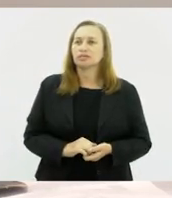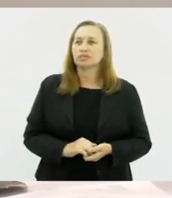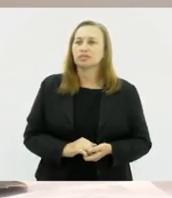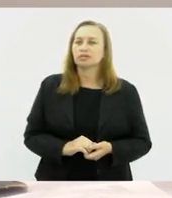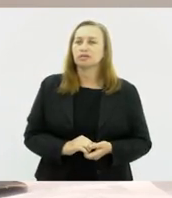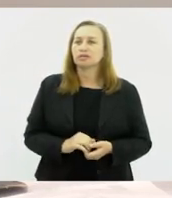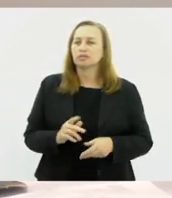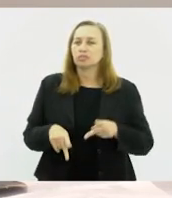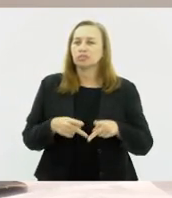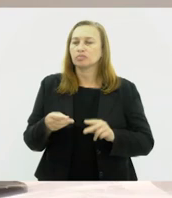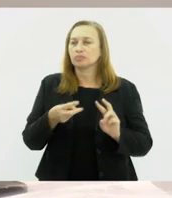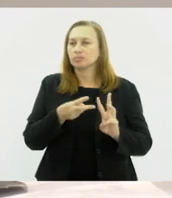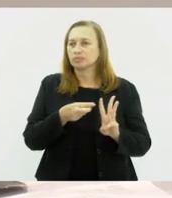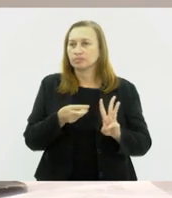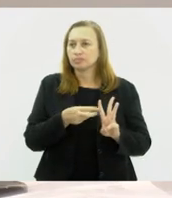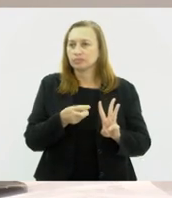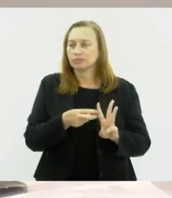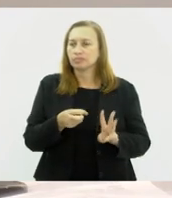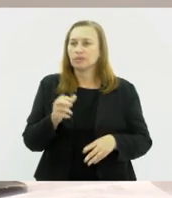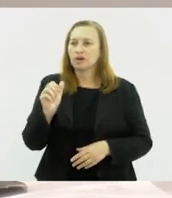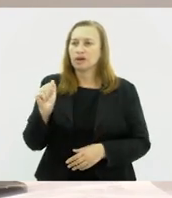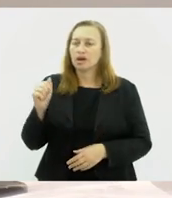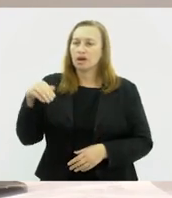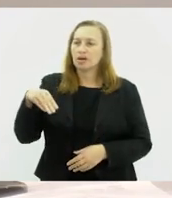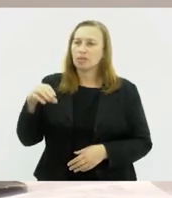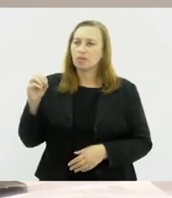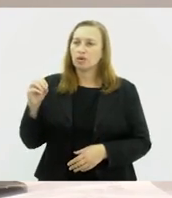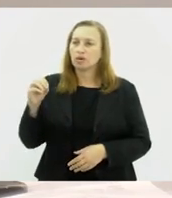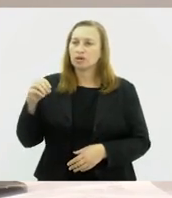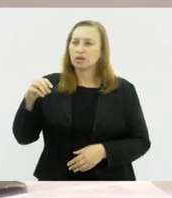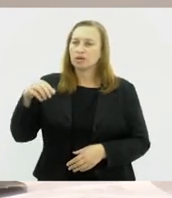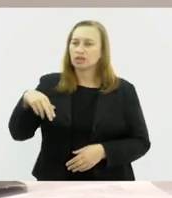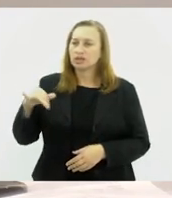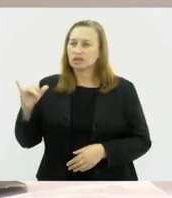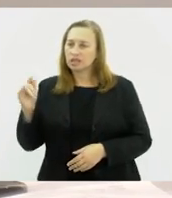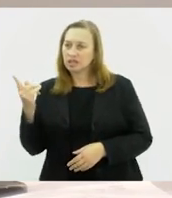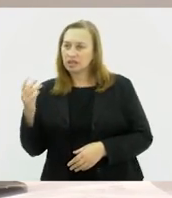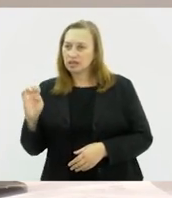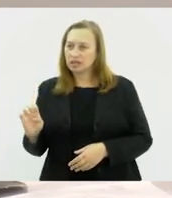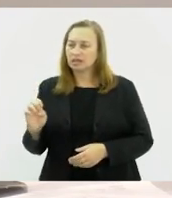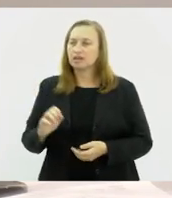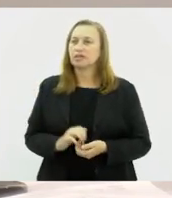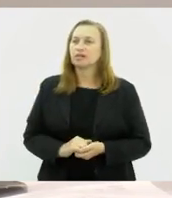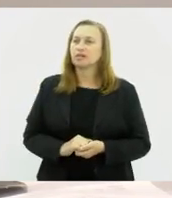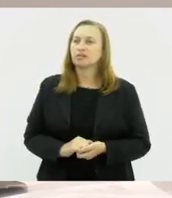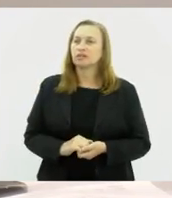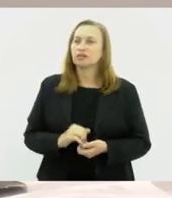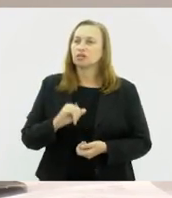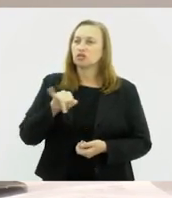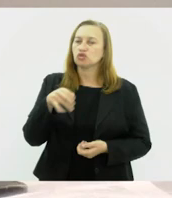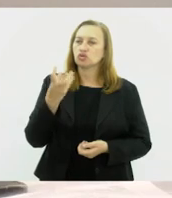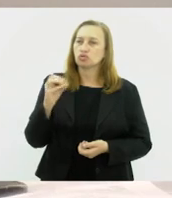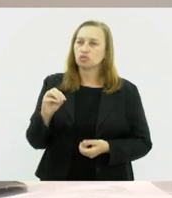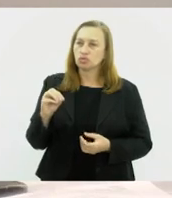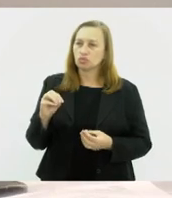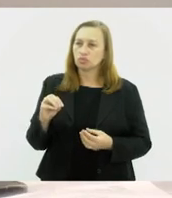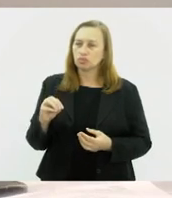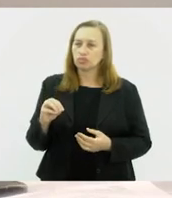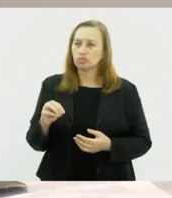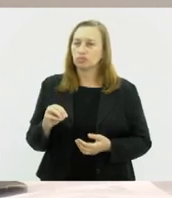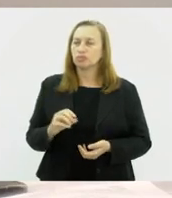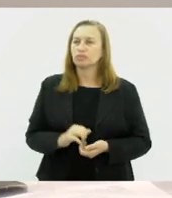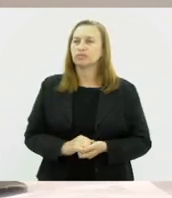indígenas a Monique que Prado né também tá aqui como sociedade civil o Júlio Barroso que já foi o primeiro